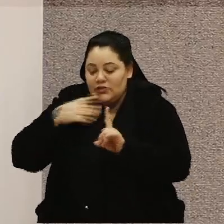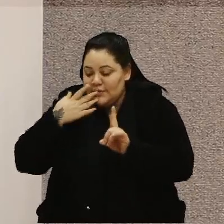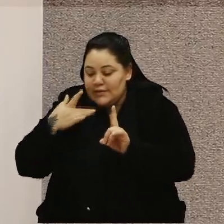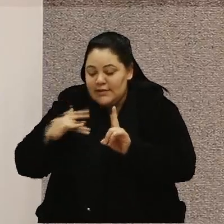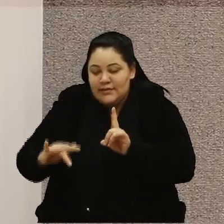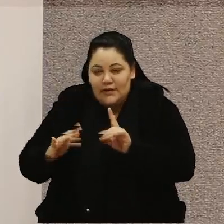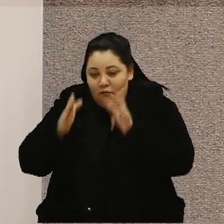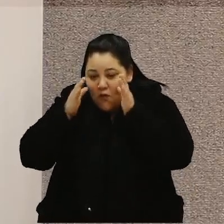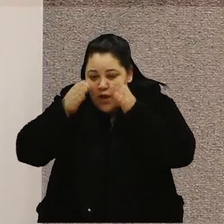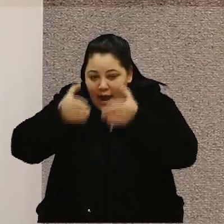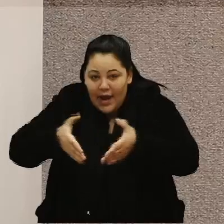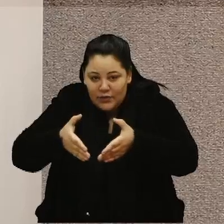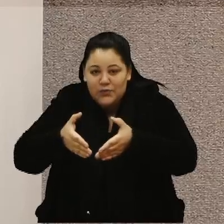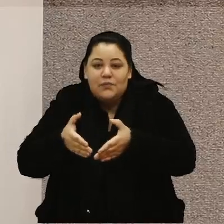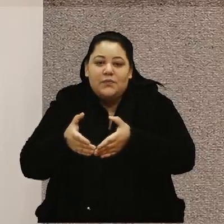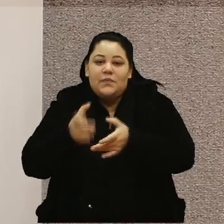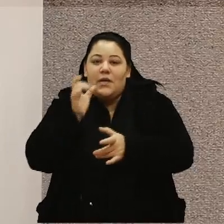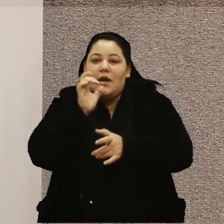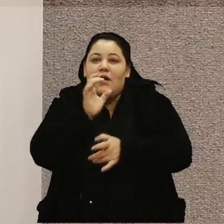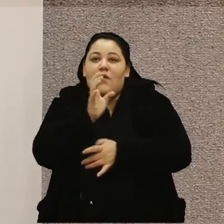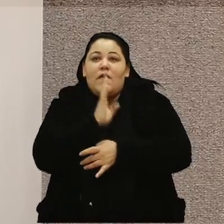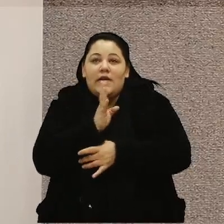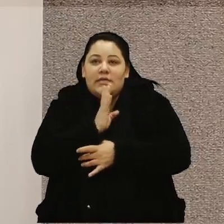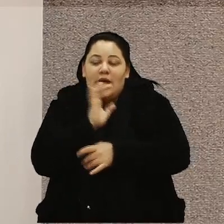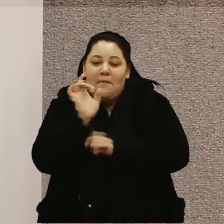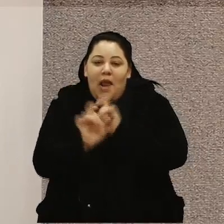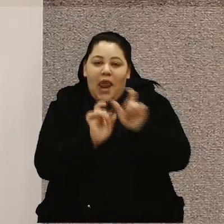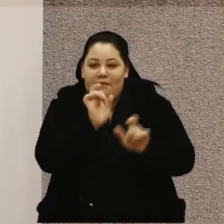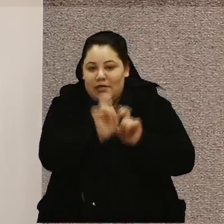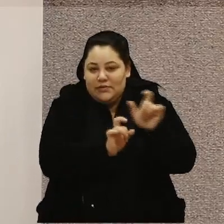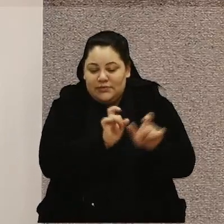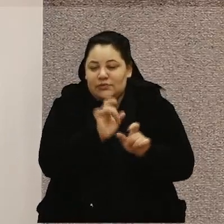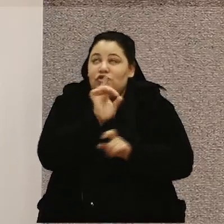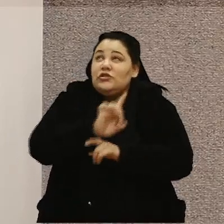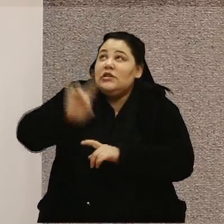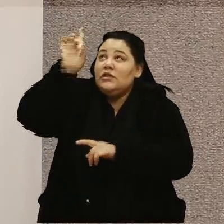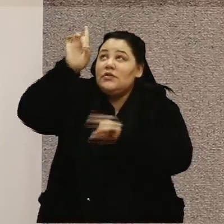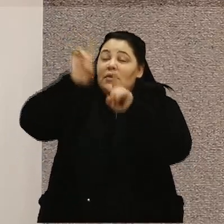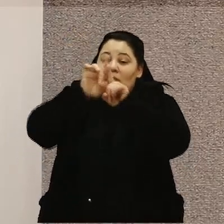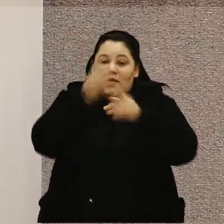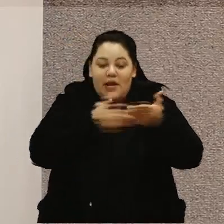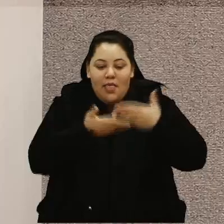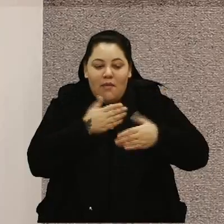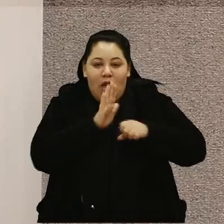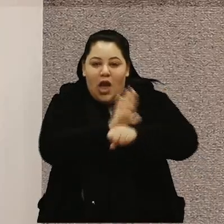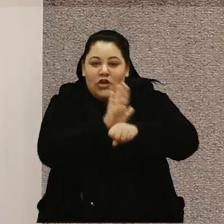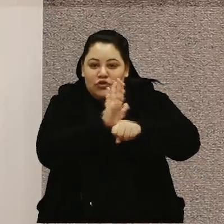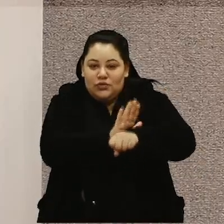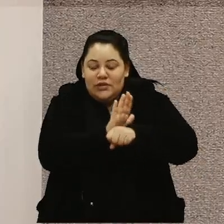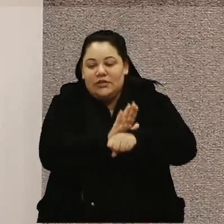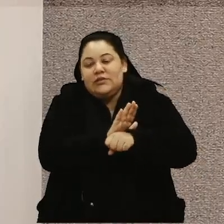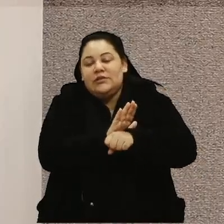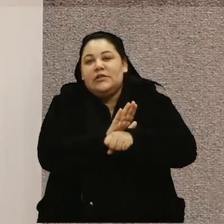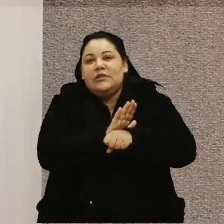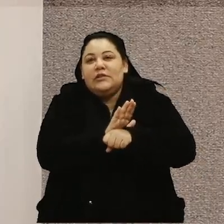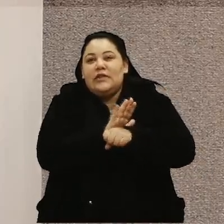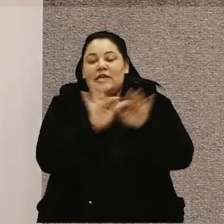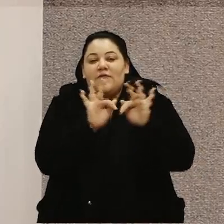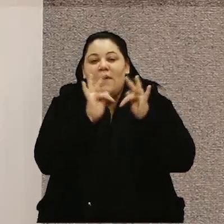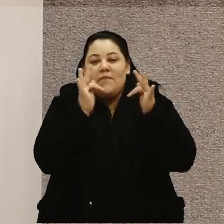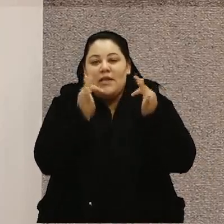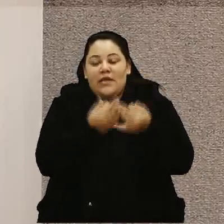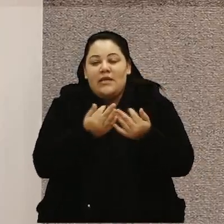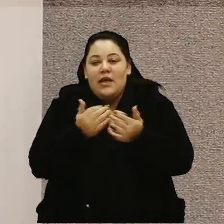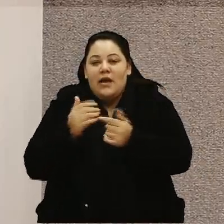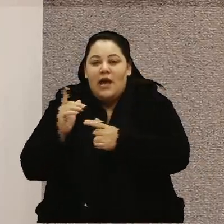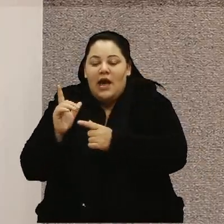Senhor e também especialmente voltado para o tratamento e para o auxílio às famílias atípicas. Ali nós conhecemos toda uma